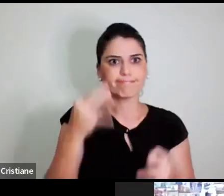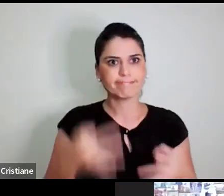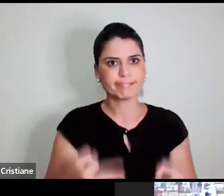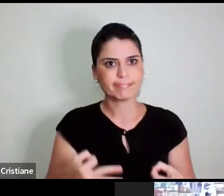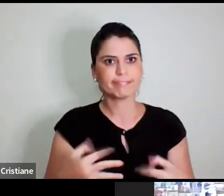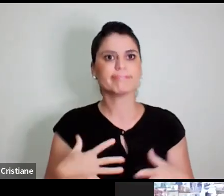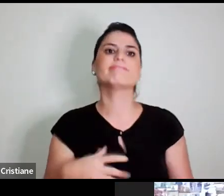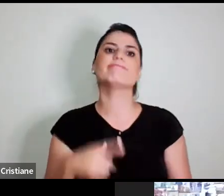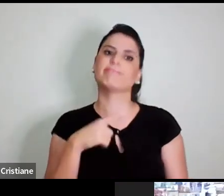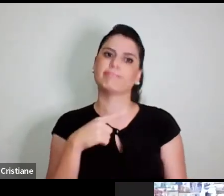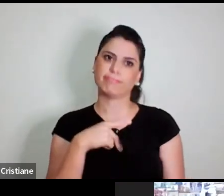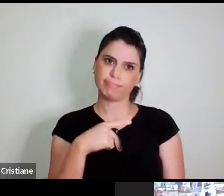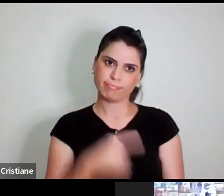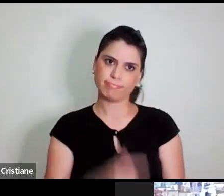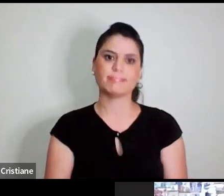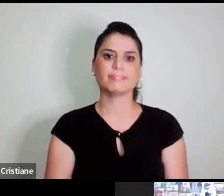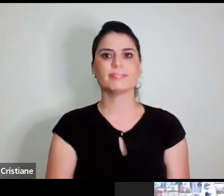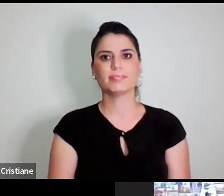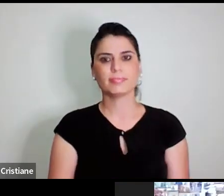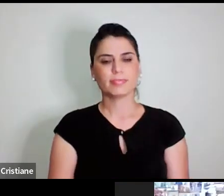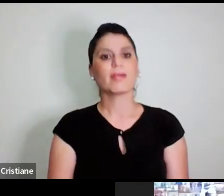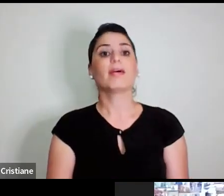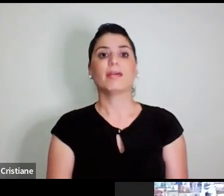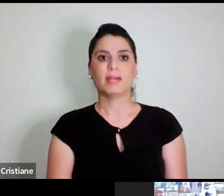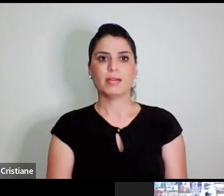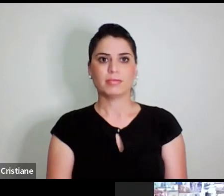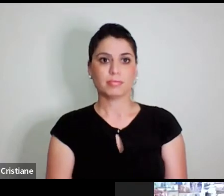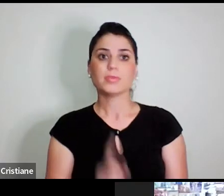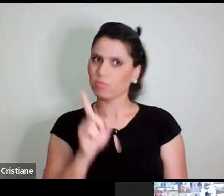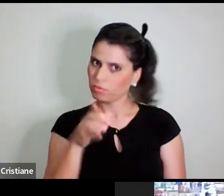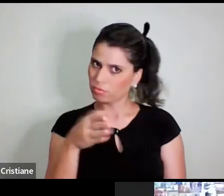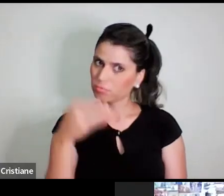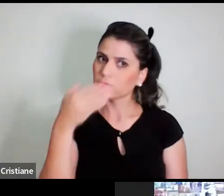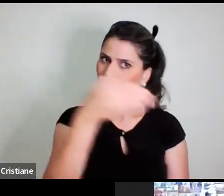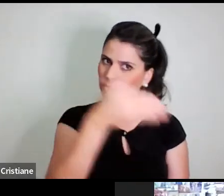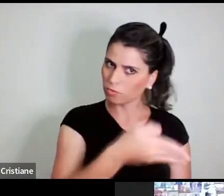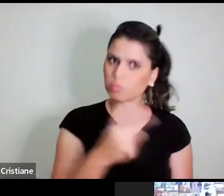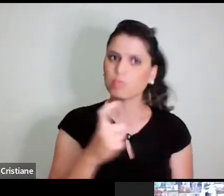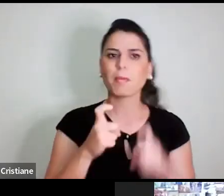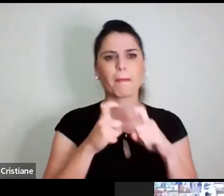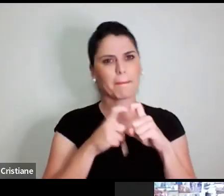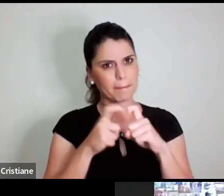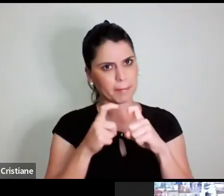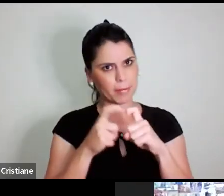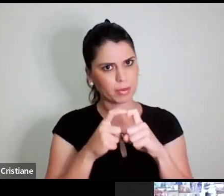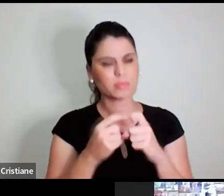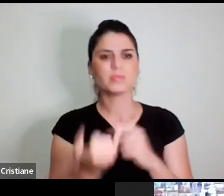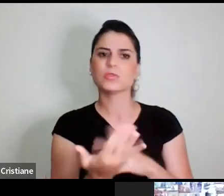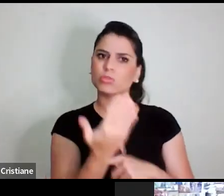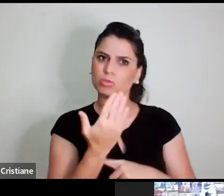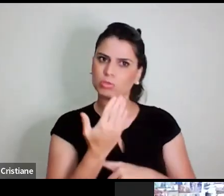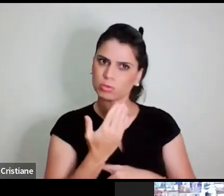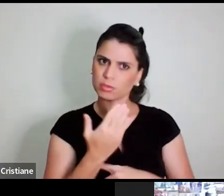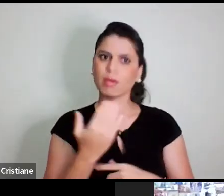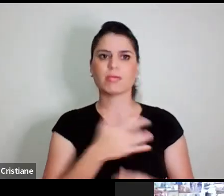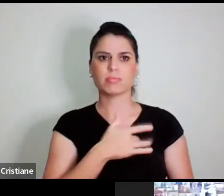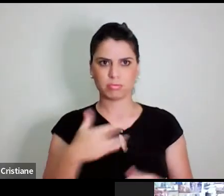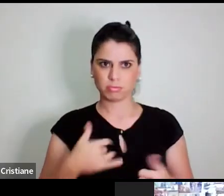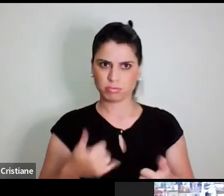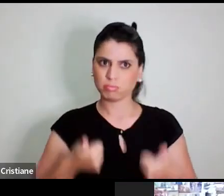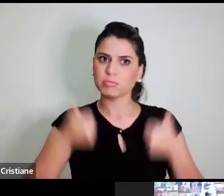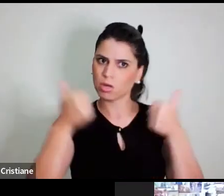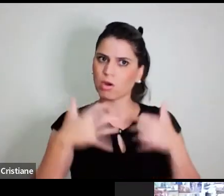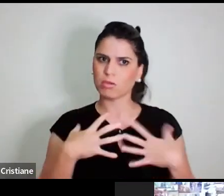dizer, interpretou. nesse tempo você procurou alternativas para resolver o problema, né? Claro.